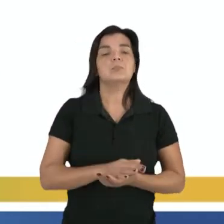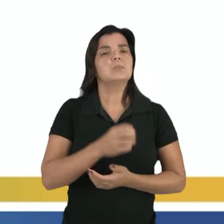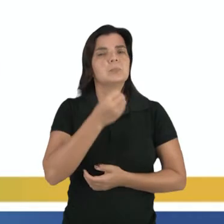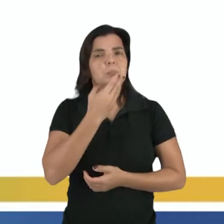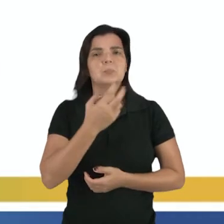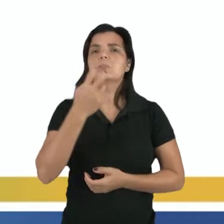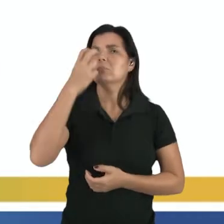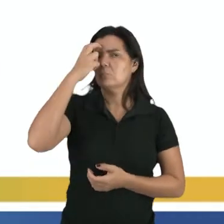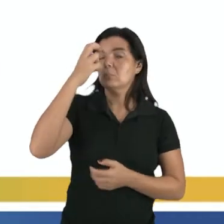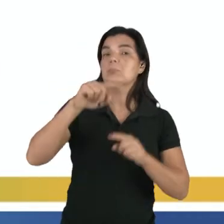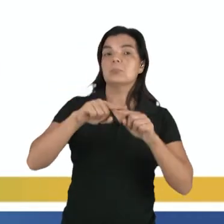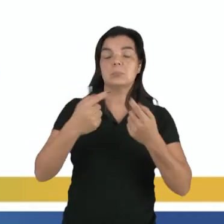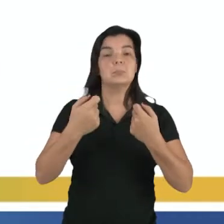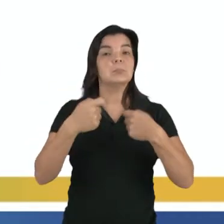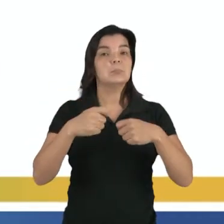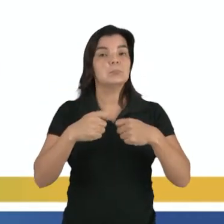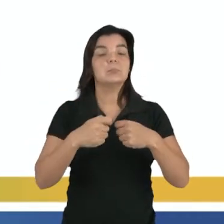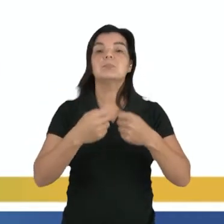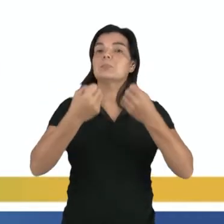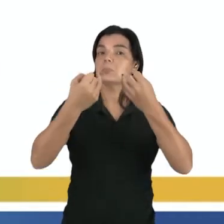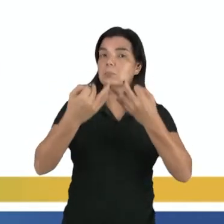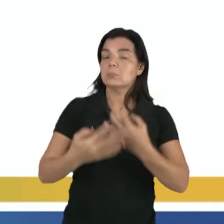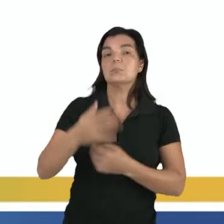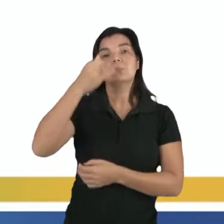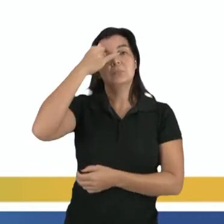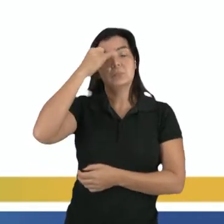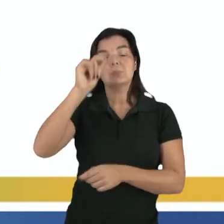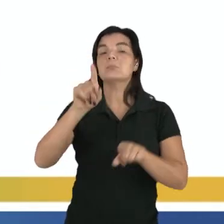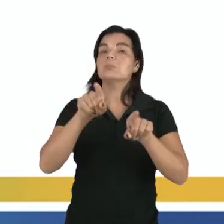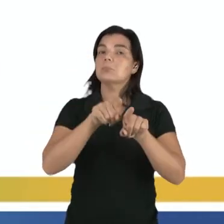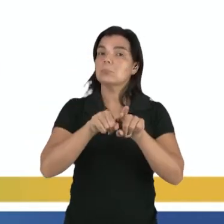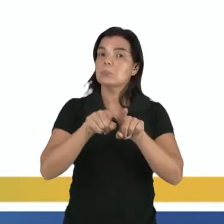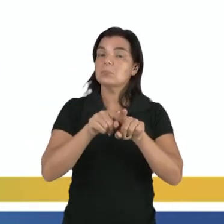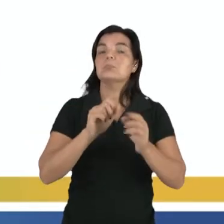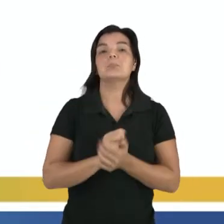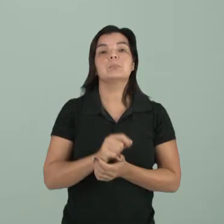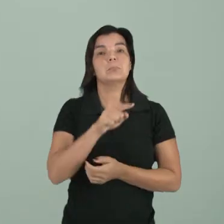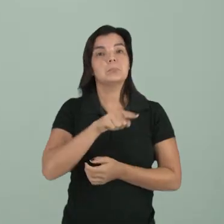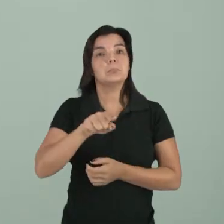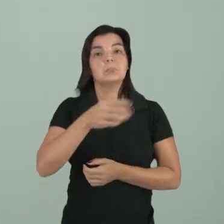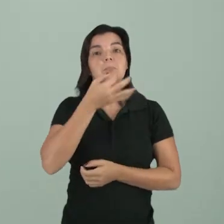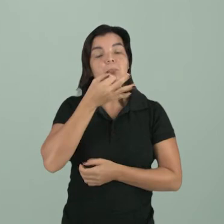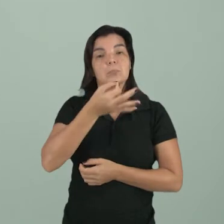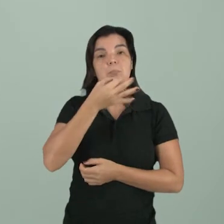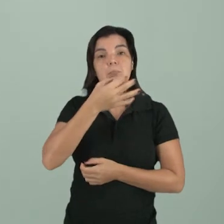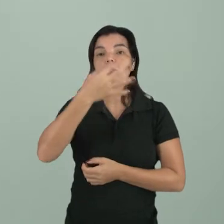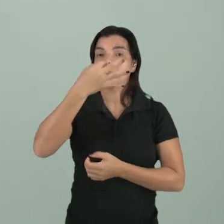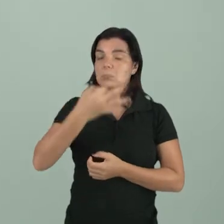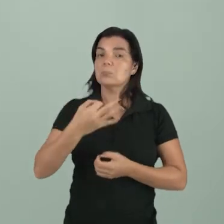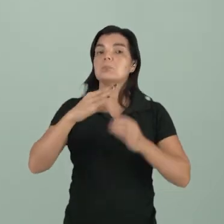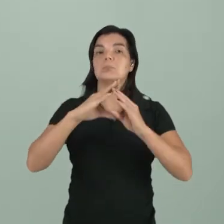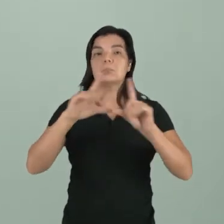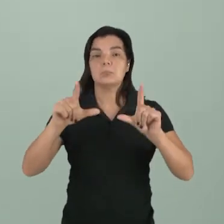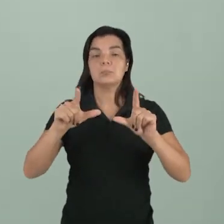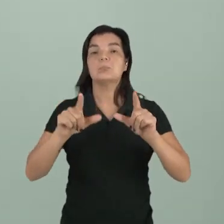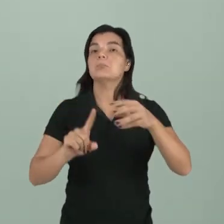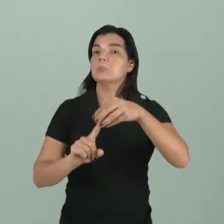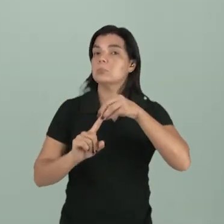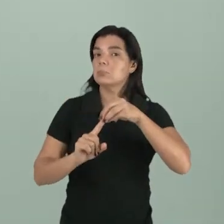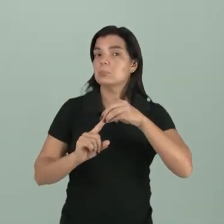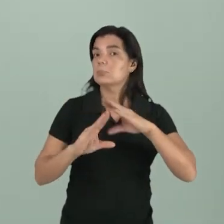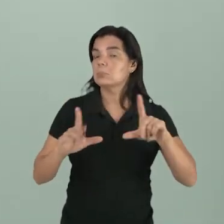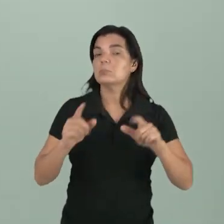você é muito intelectual. Você precisa definir uma ideia, você precisa definir um posicionamento, ser claro,